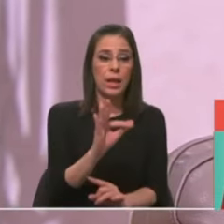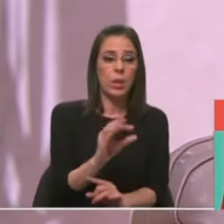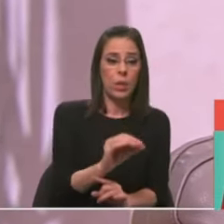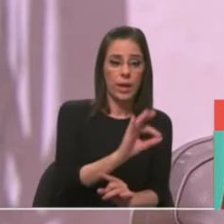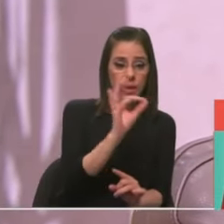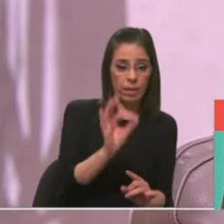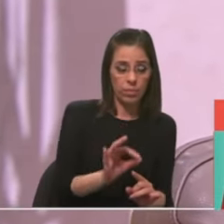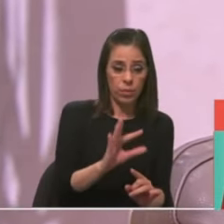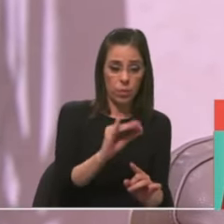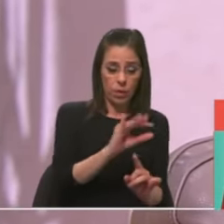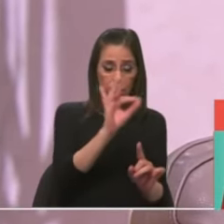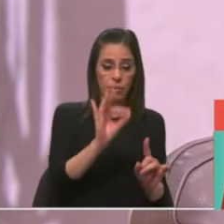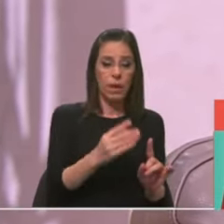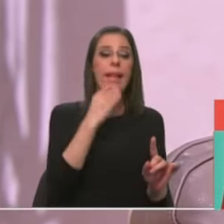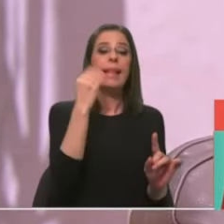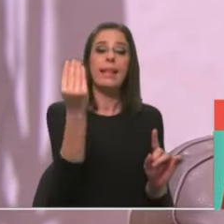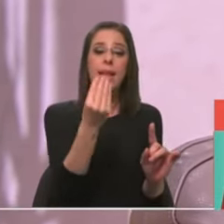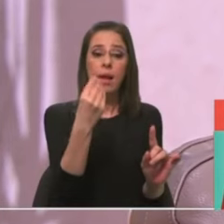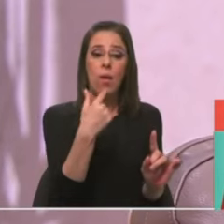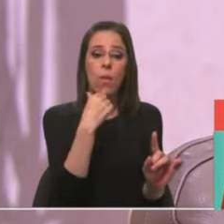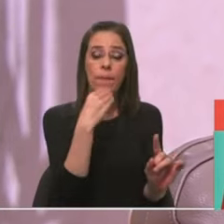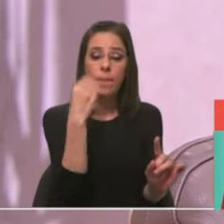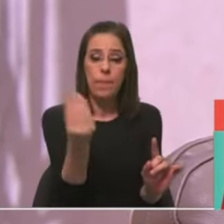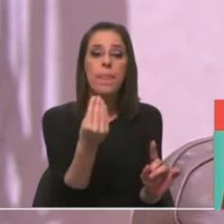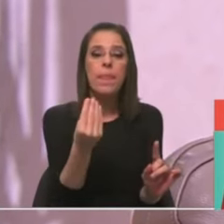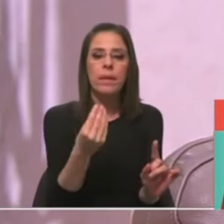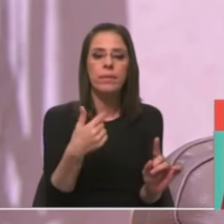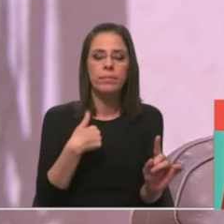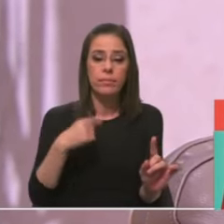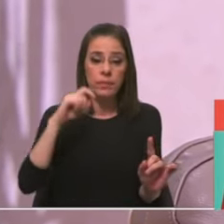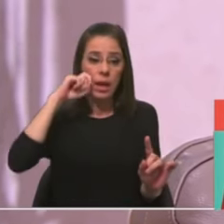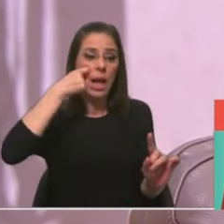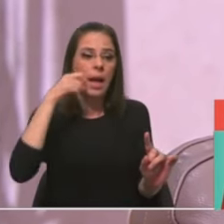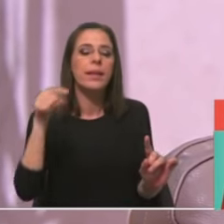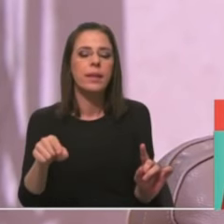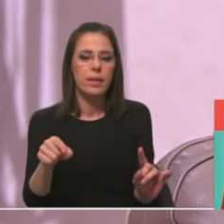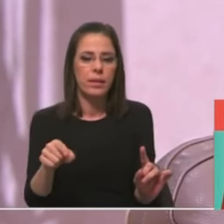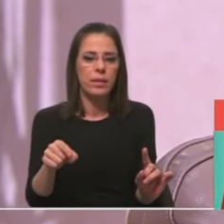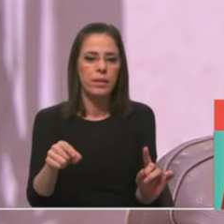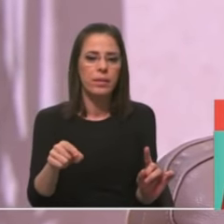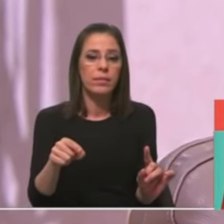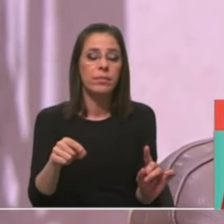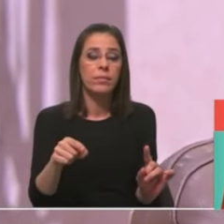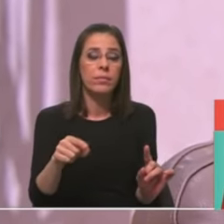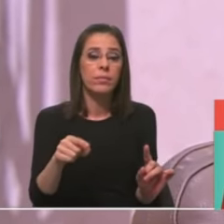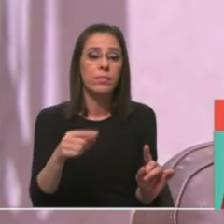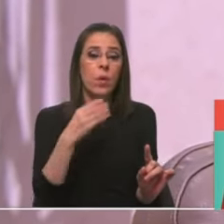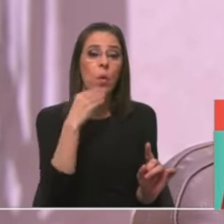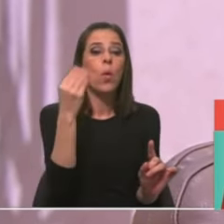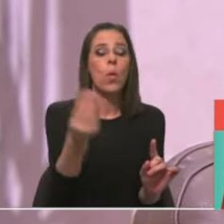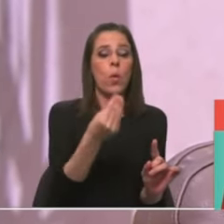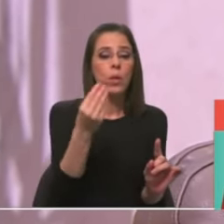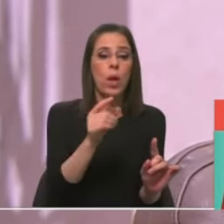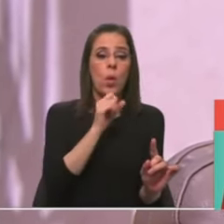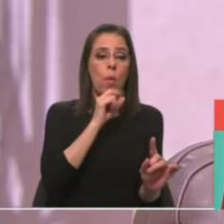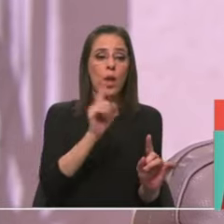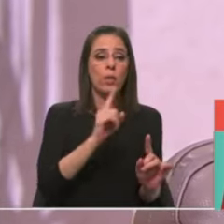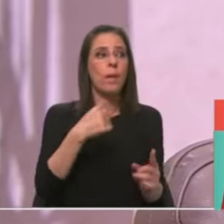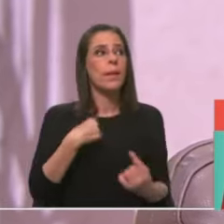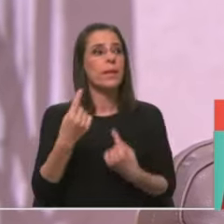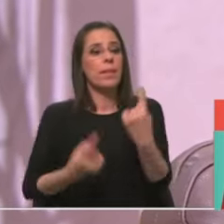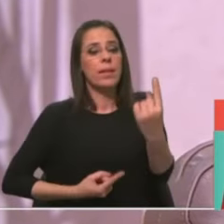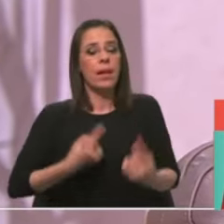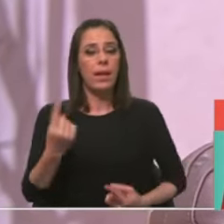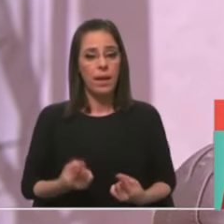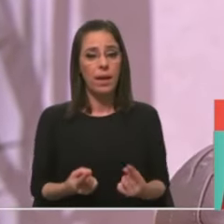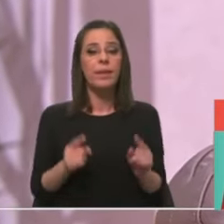40%, entende? Por isso, quando a gente tem muito talento, é que a gente tem que ter atenção. É que a gente tem que ter atenção, porque o talento não chega para a gente ser alguém na vida.